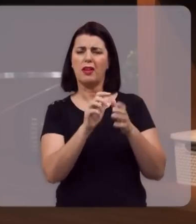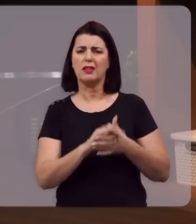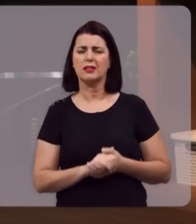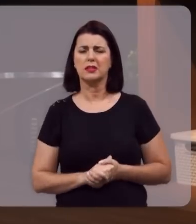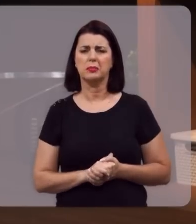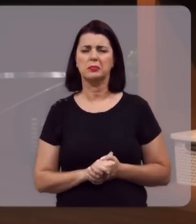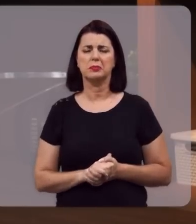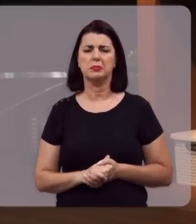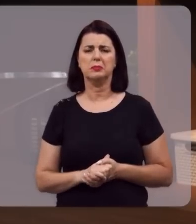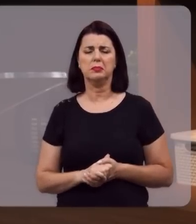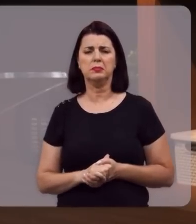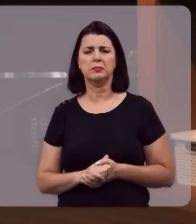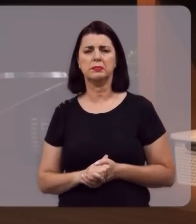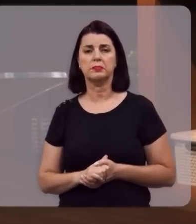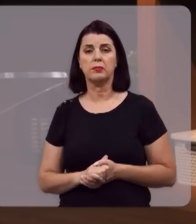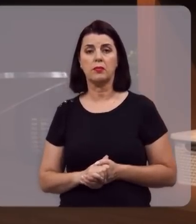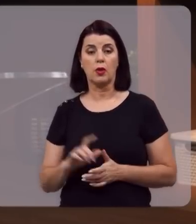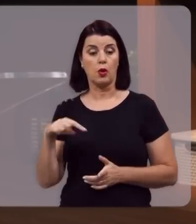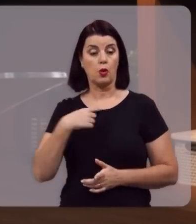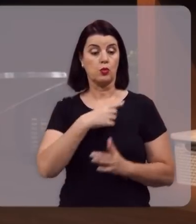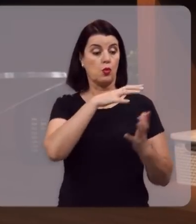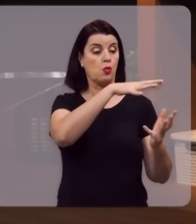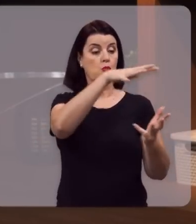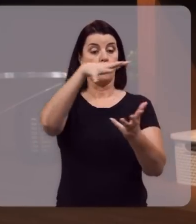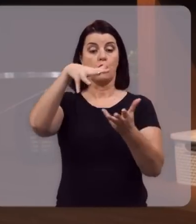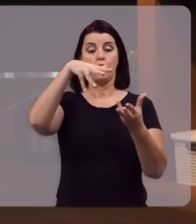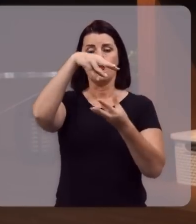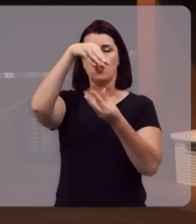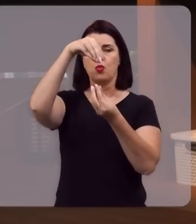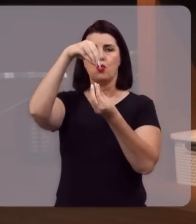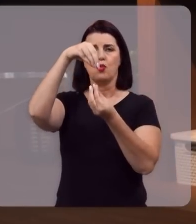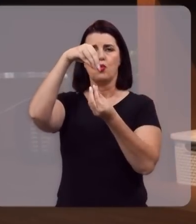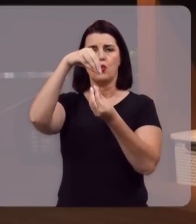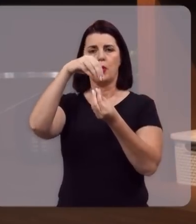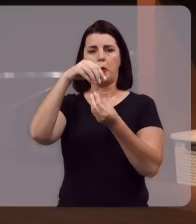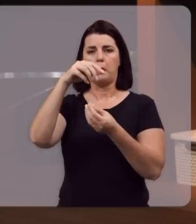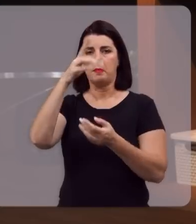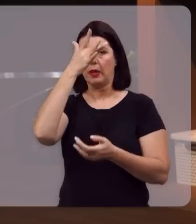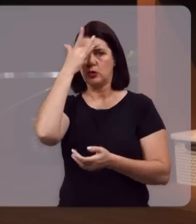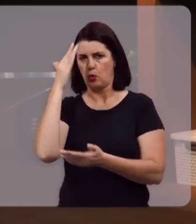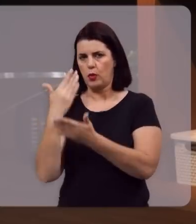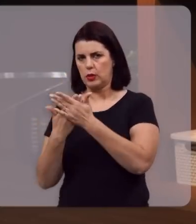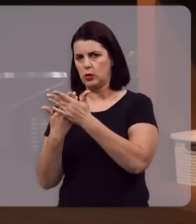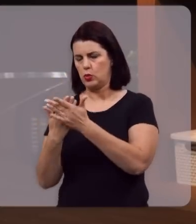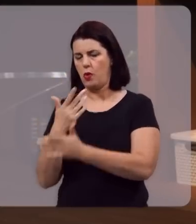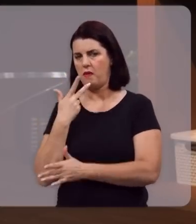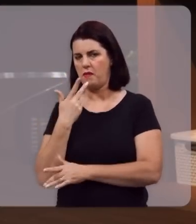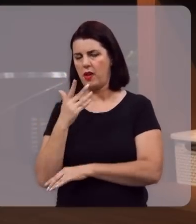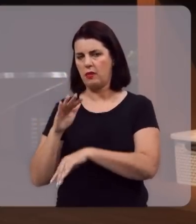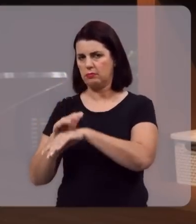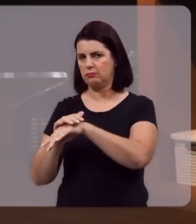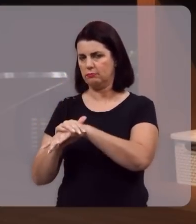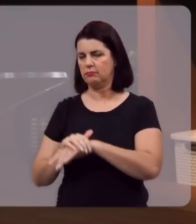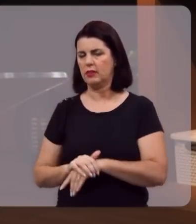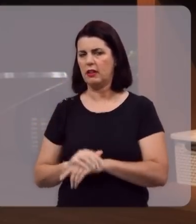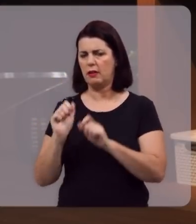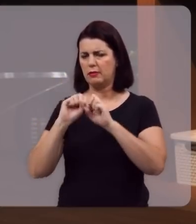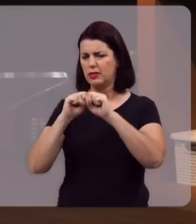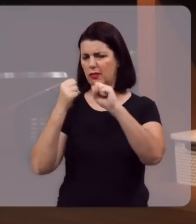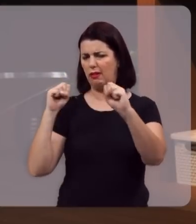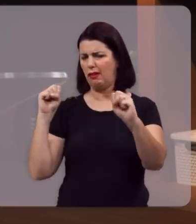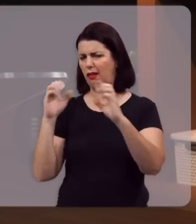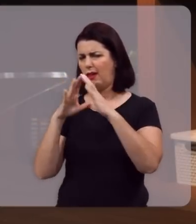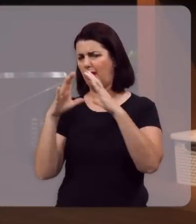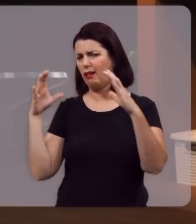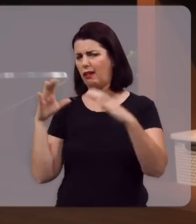feito se fez. Se o nosso universo, segundo os estudiosos, é tão